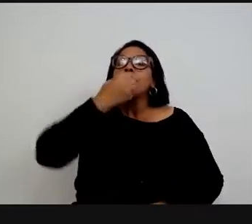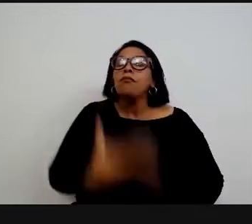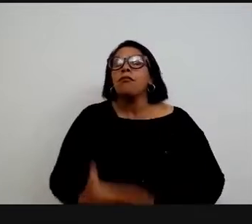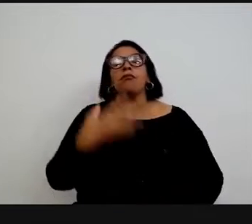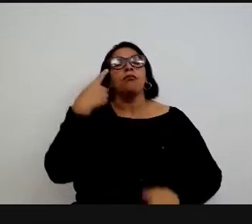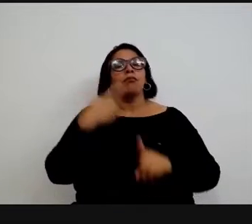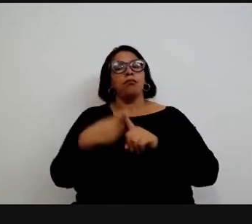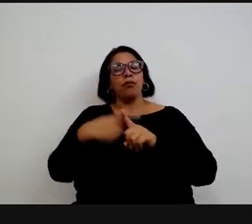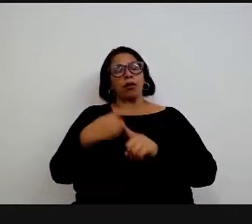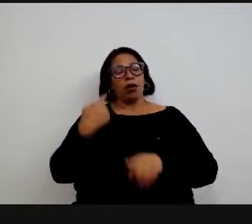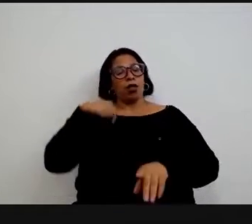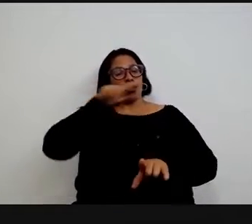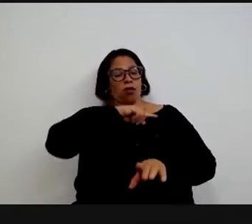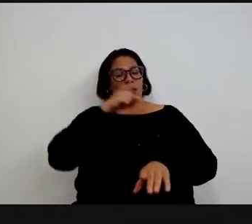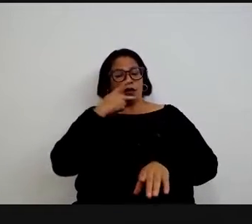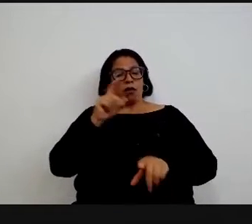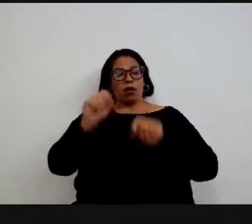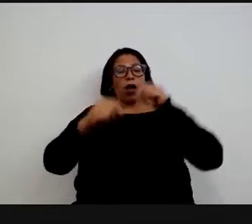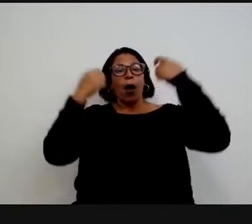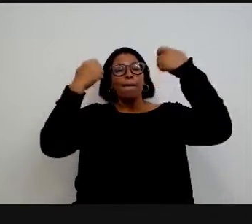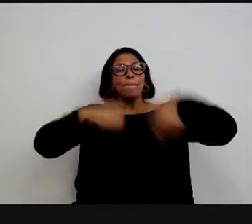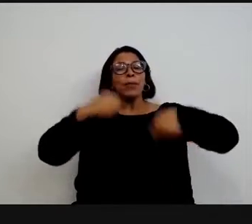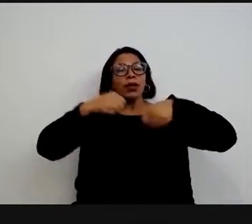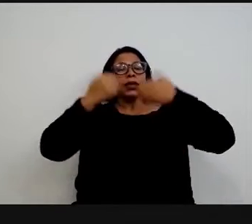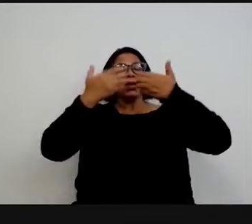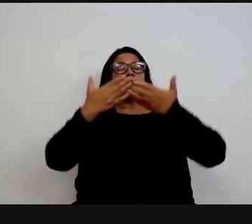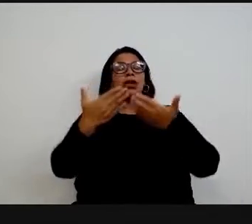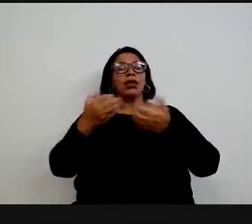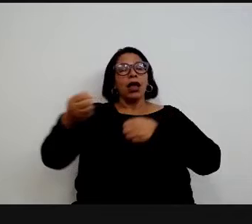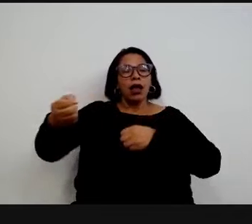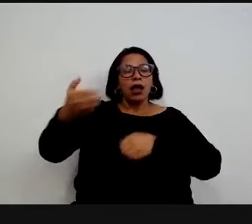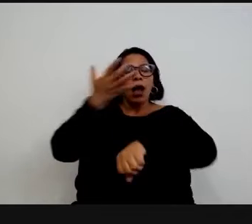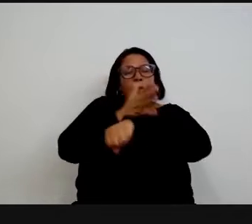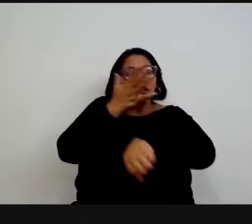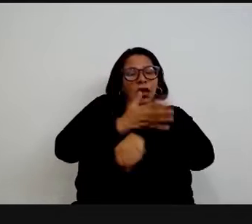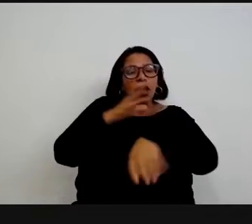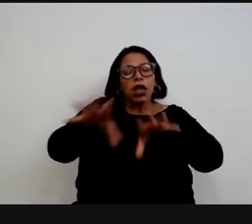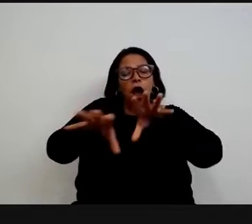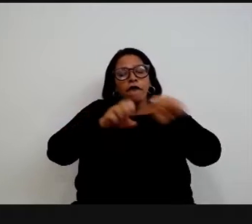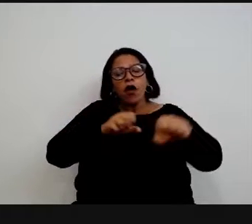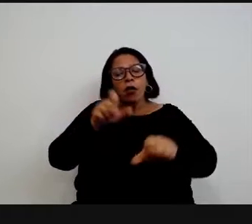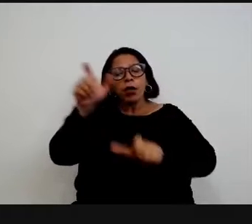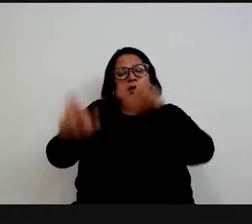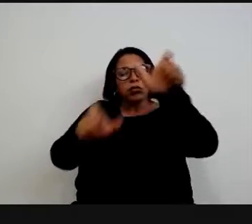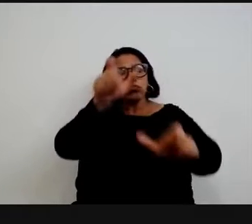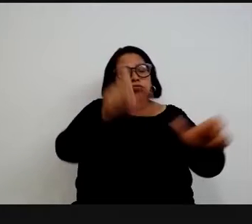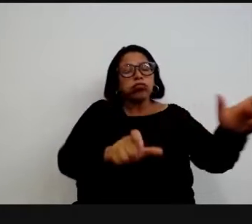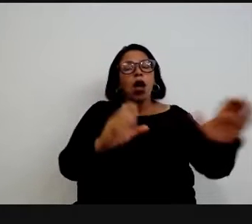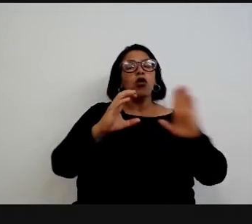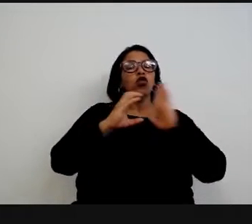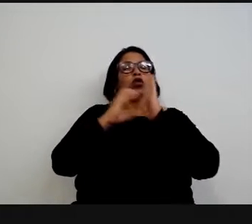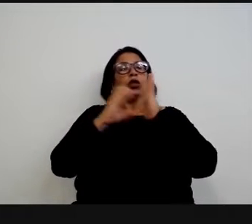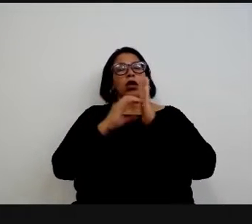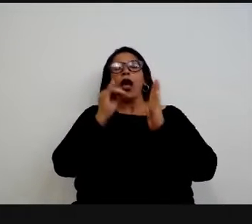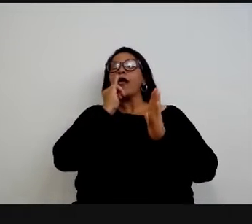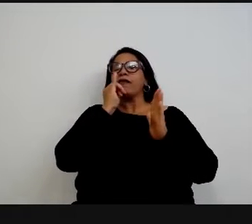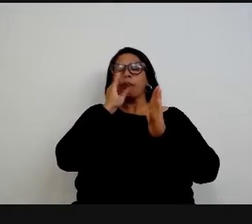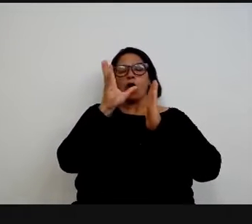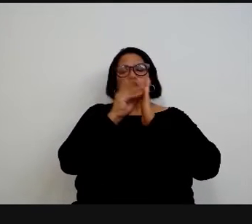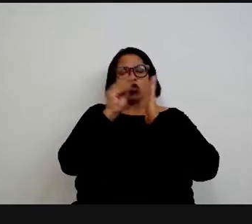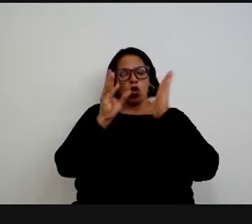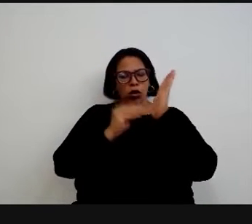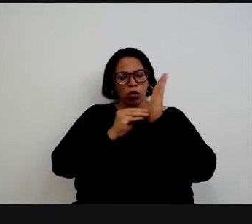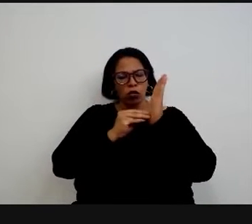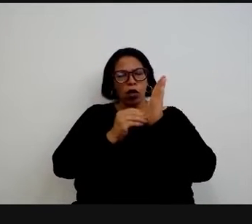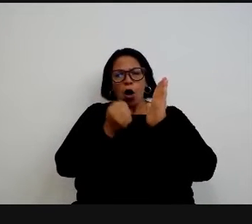está falando para um público que precisa de atualização, de capacitação. Aquele programa, por exemplo, os conteudistas estão